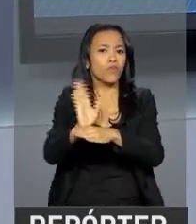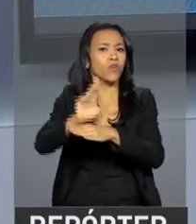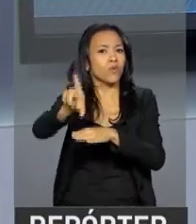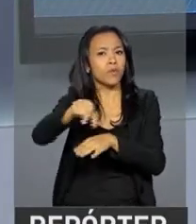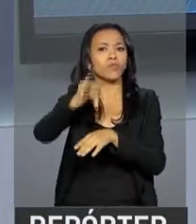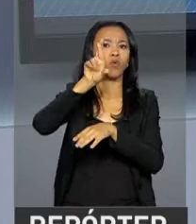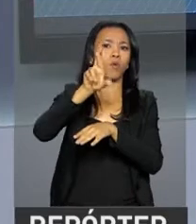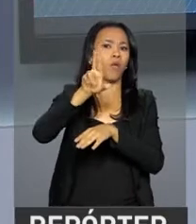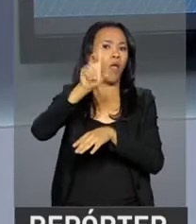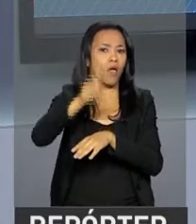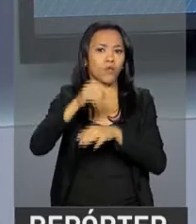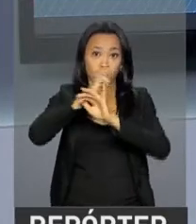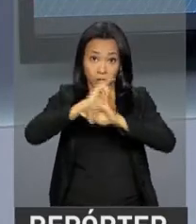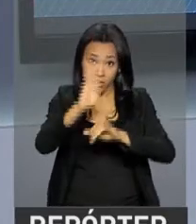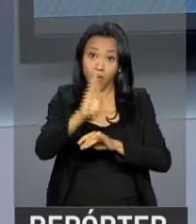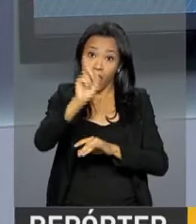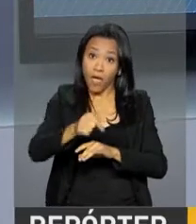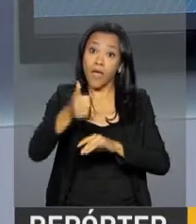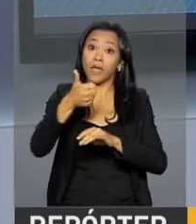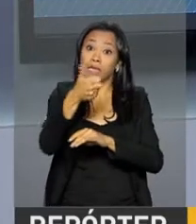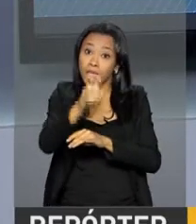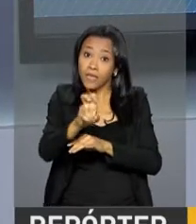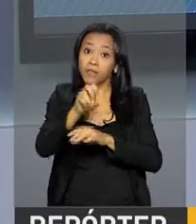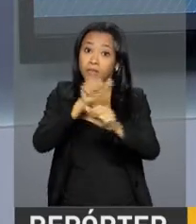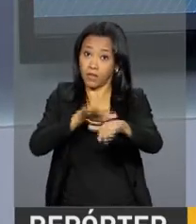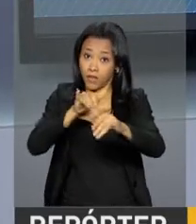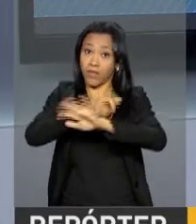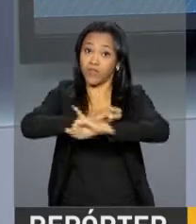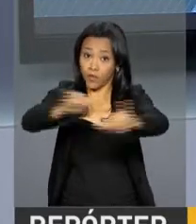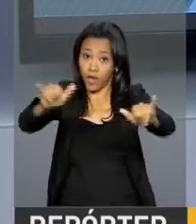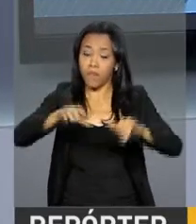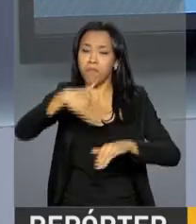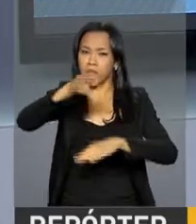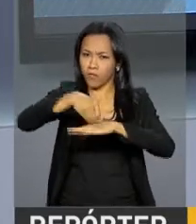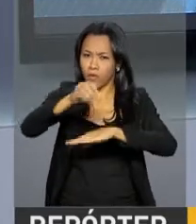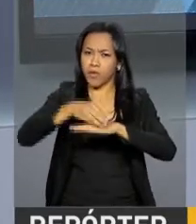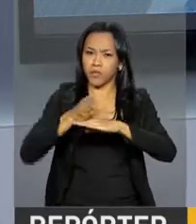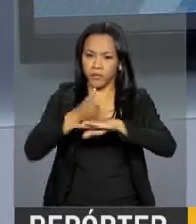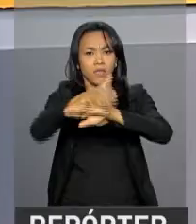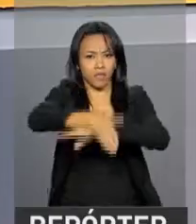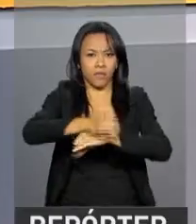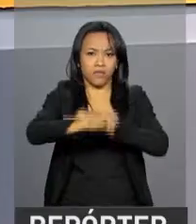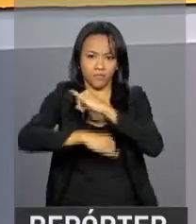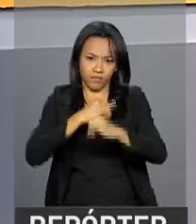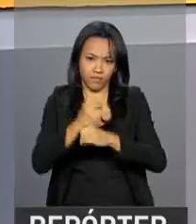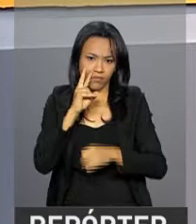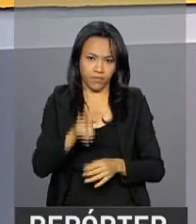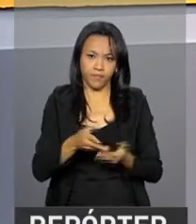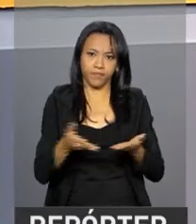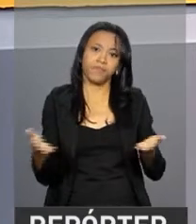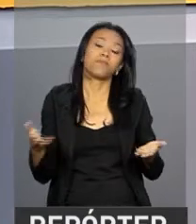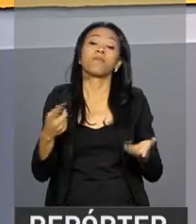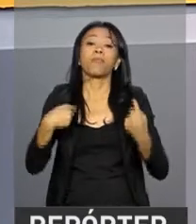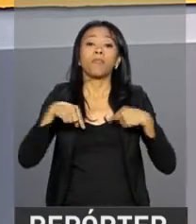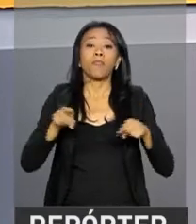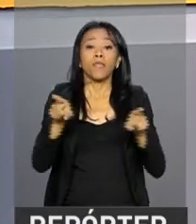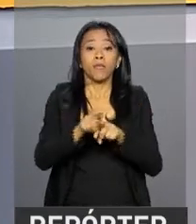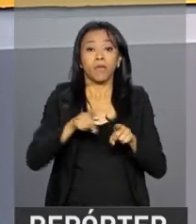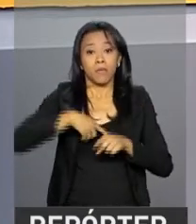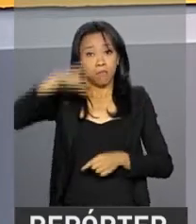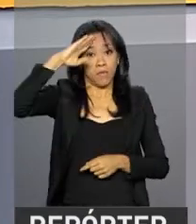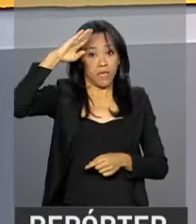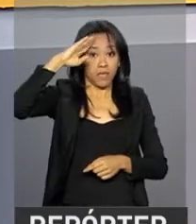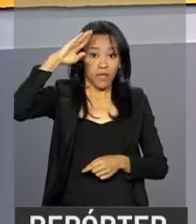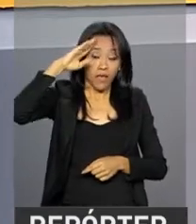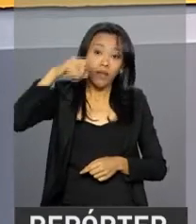Brasil no Oscar será em 15 de setembro. Mais informações no site da Ancine. Militares brasileiros vão participar